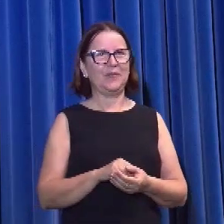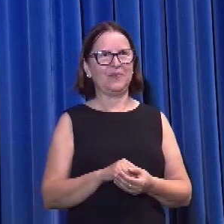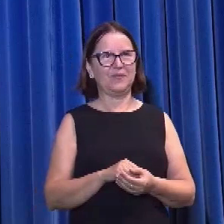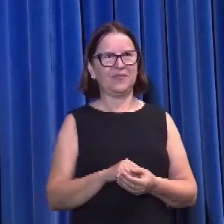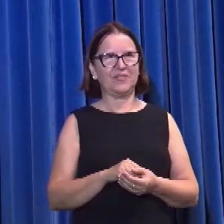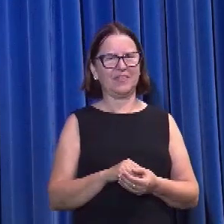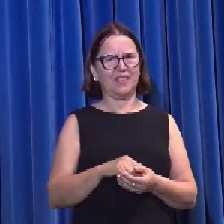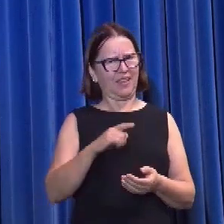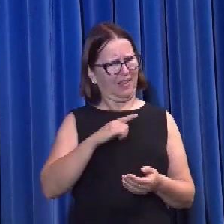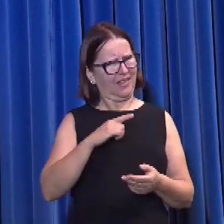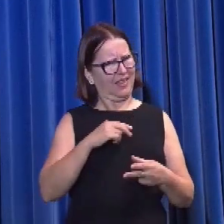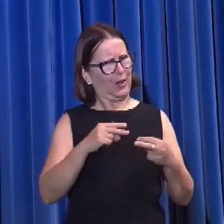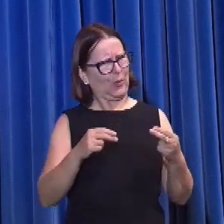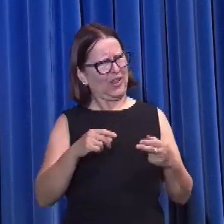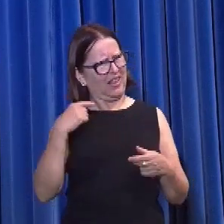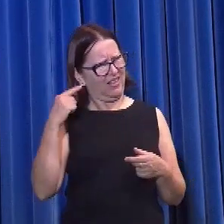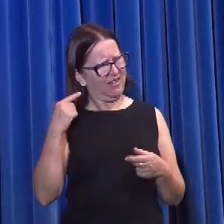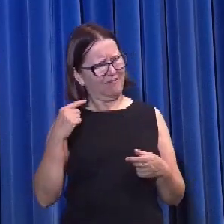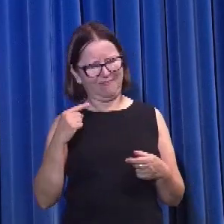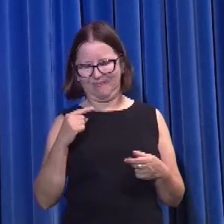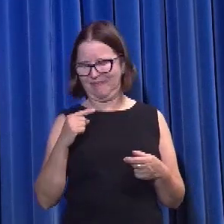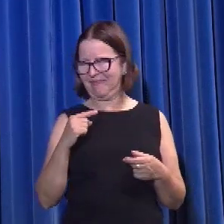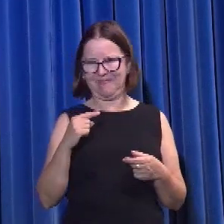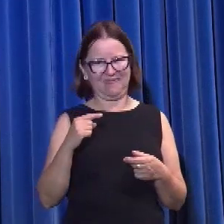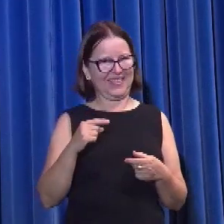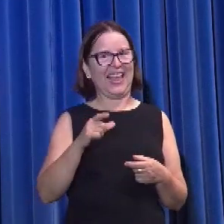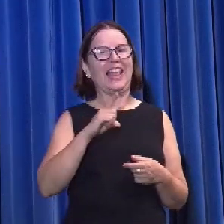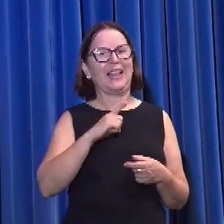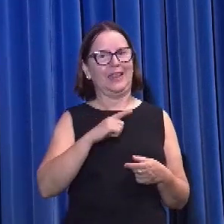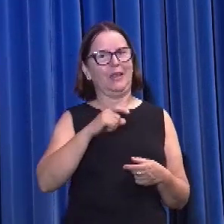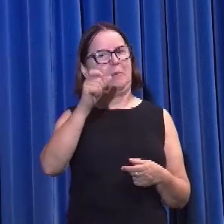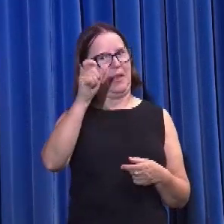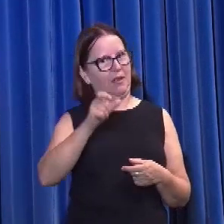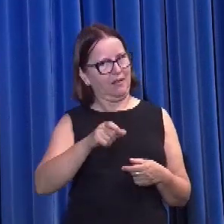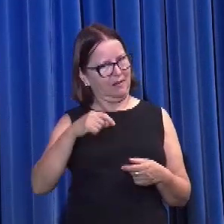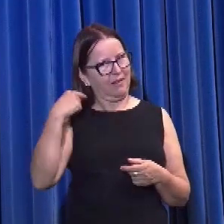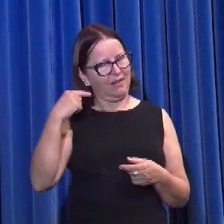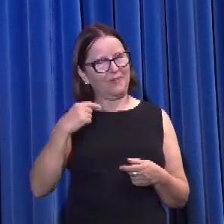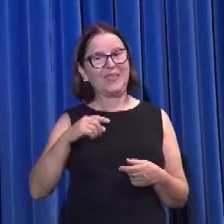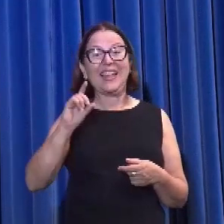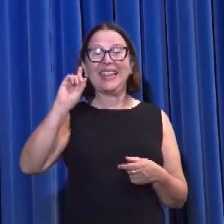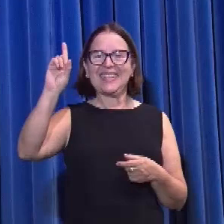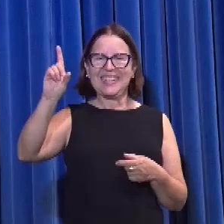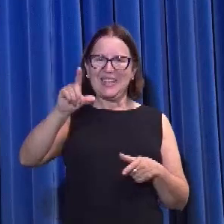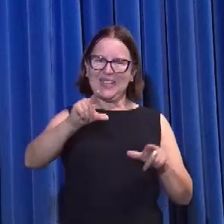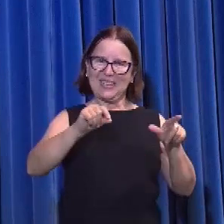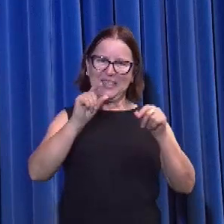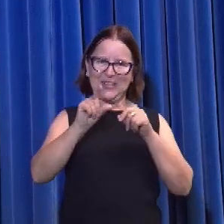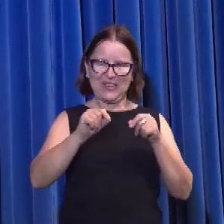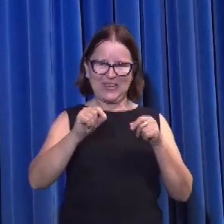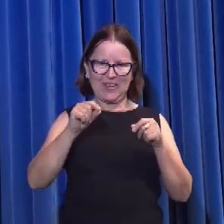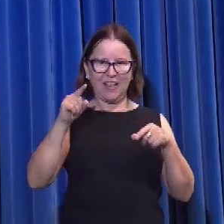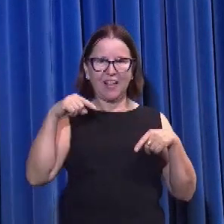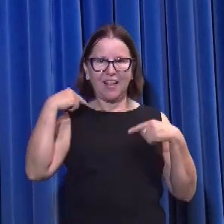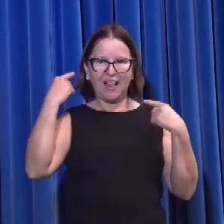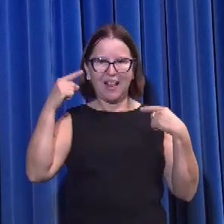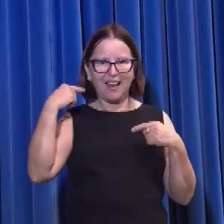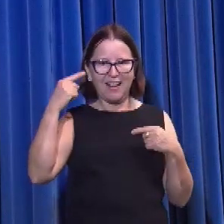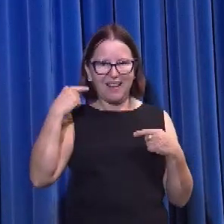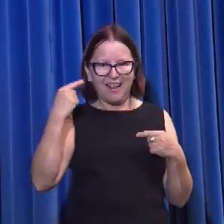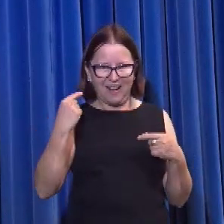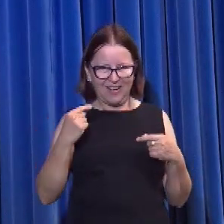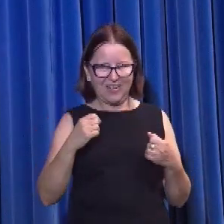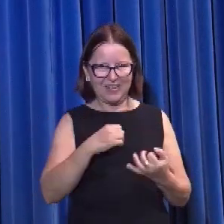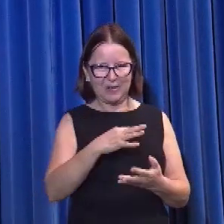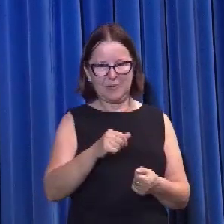Tem coisa louca. Tem gente louca. E Deus escolheu os loucos do mundo